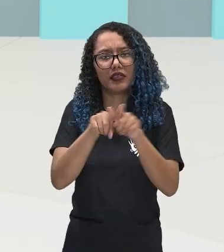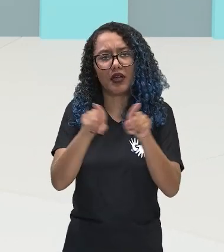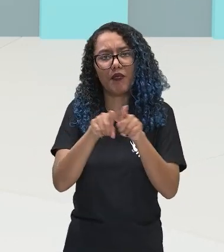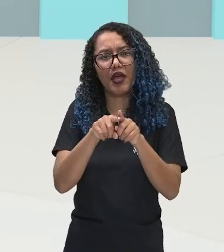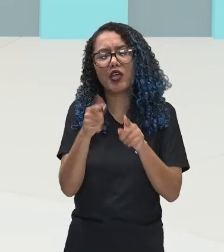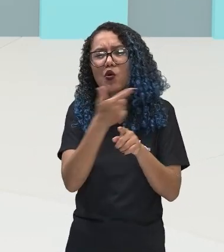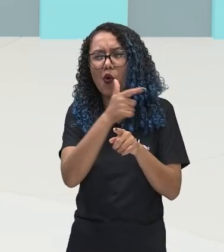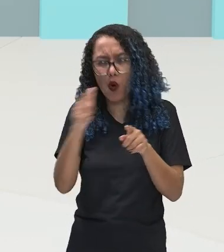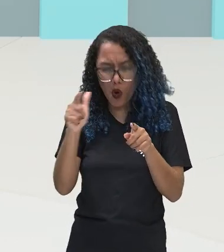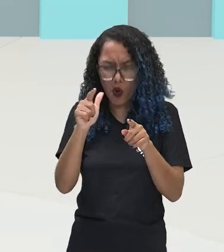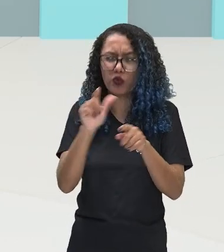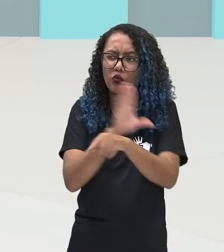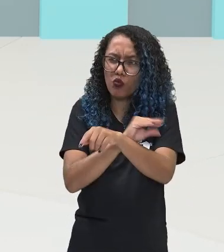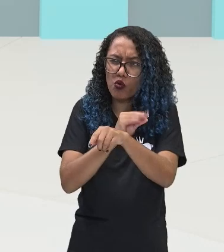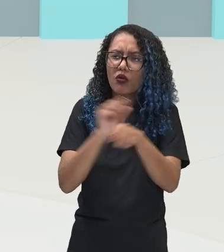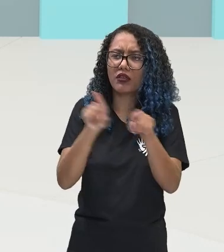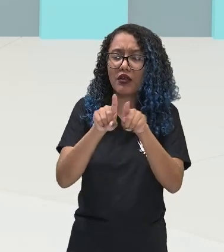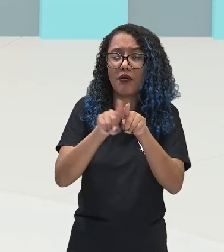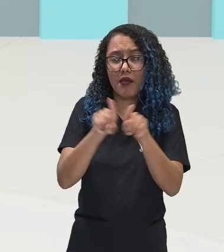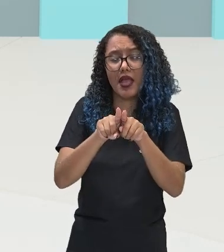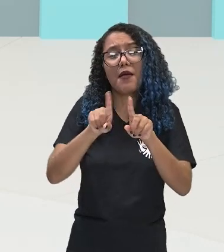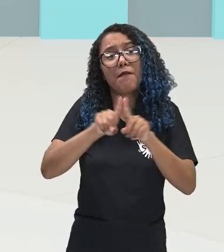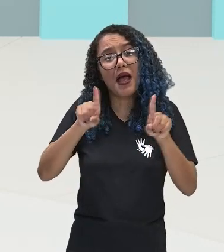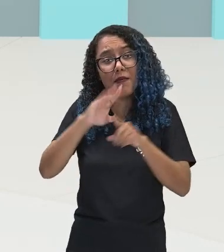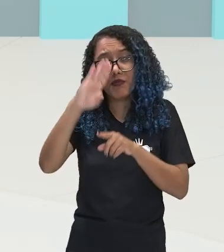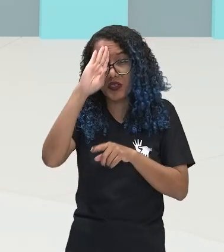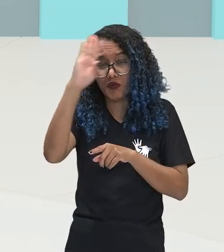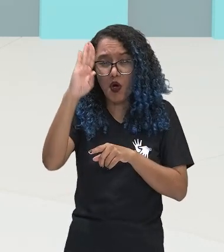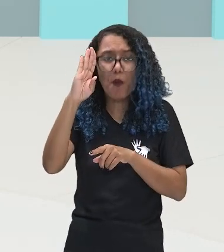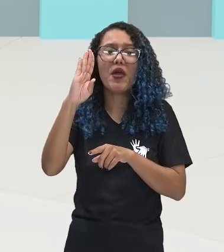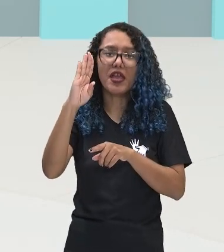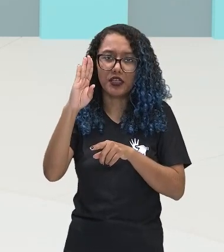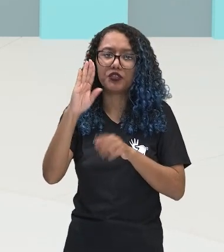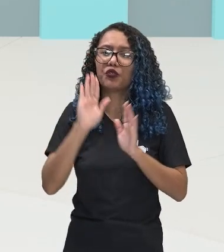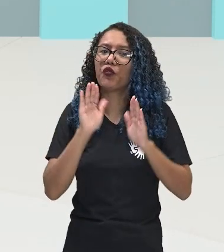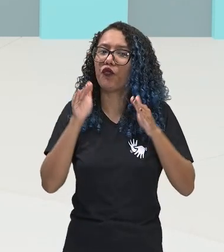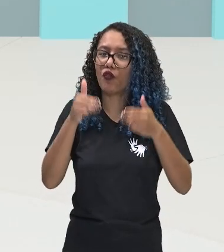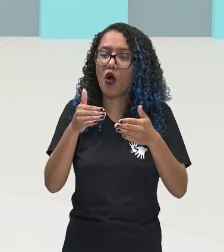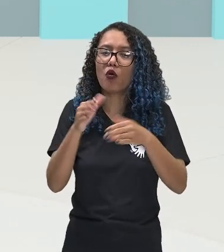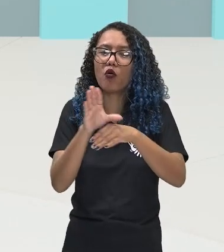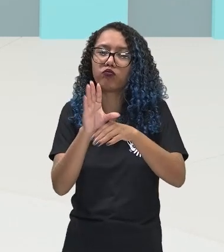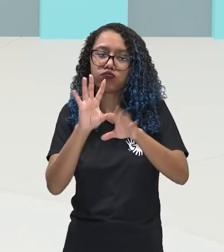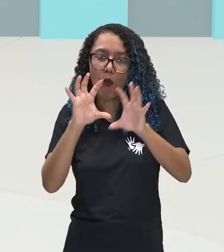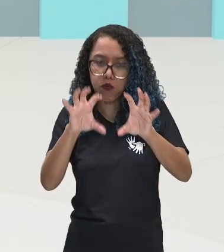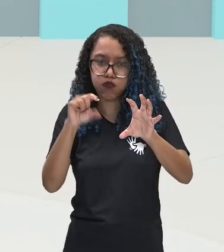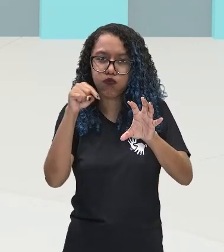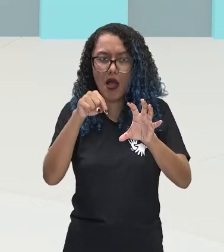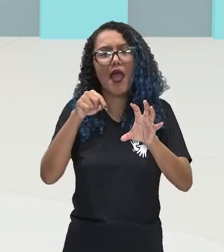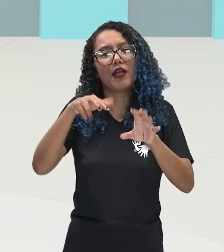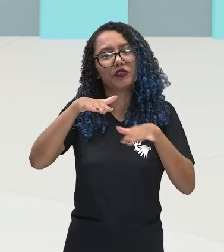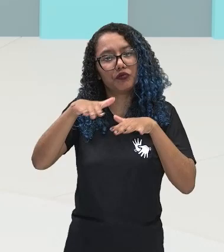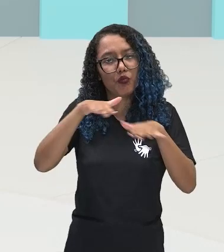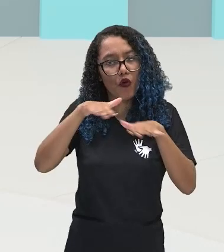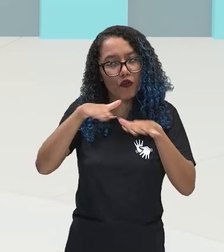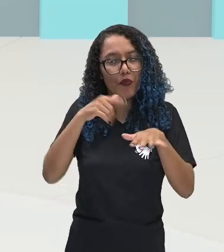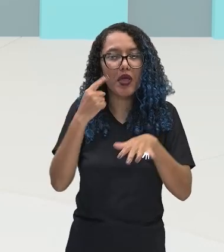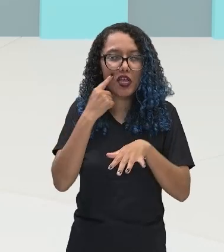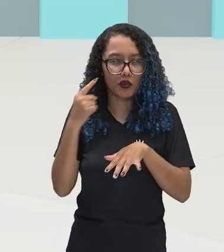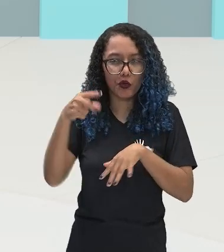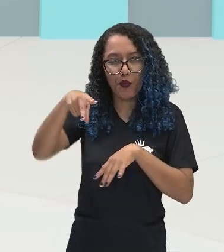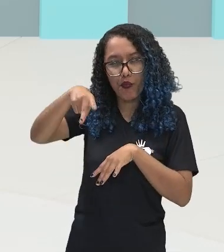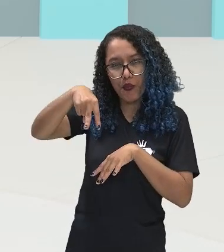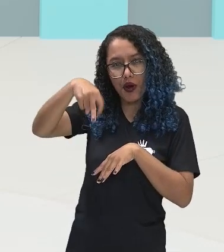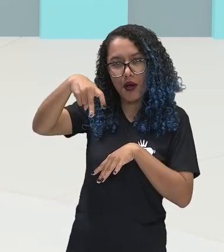de músculos mas eles atuam principalmente nesses movimentos vamos aqui ver sobre a